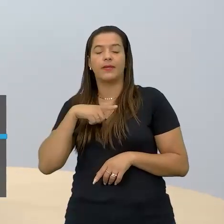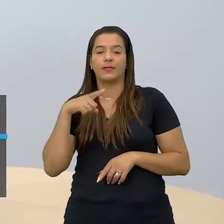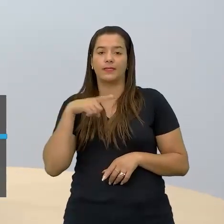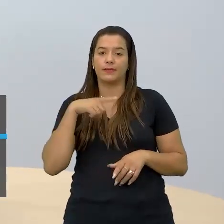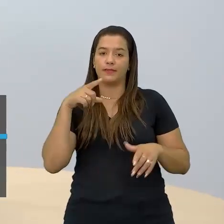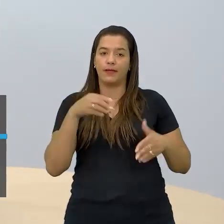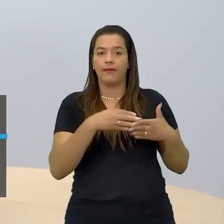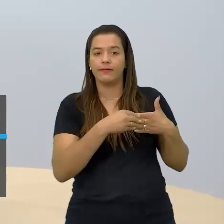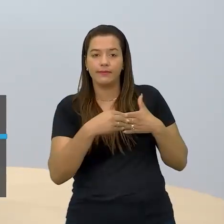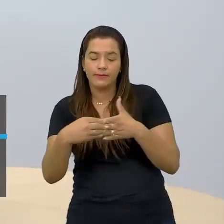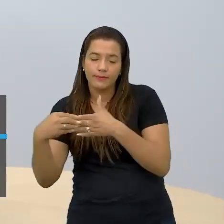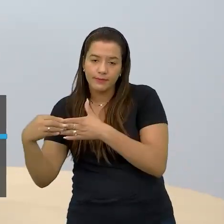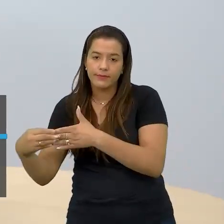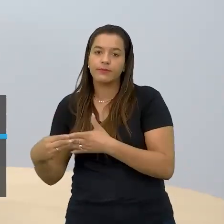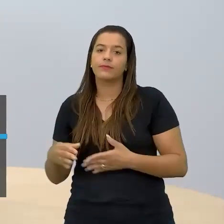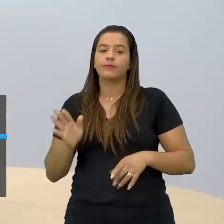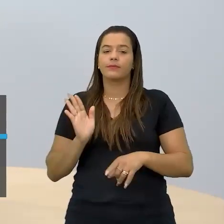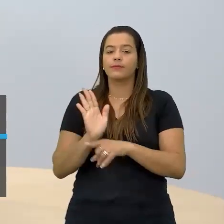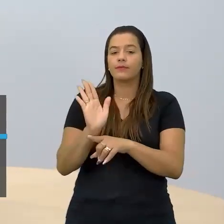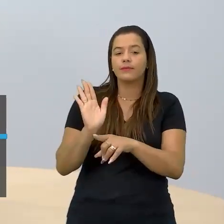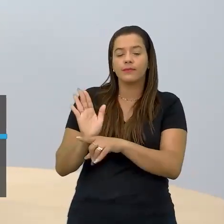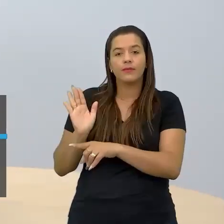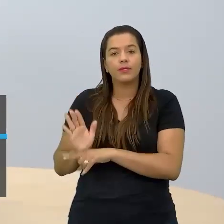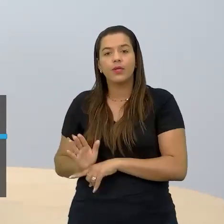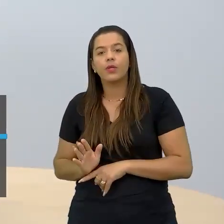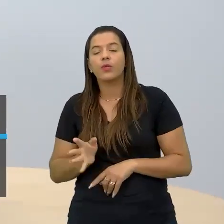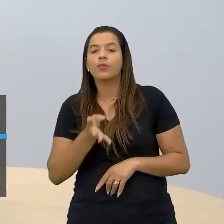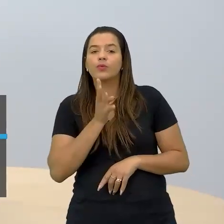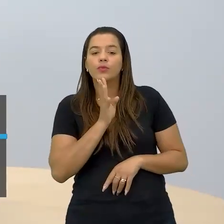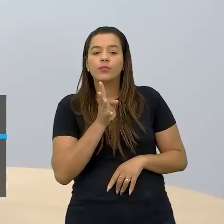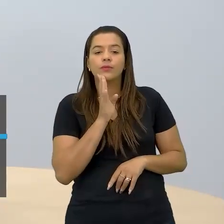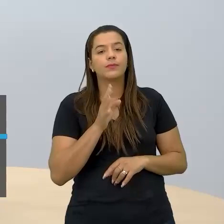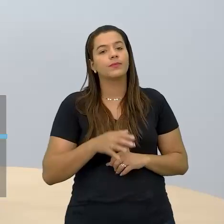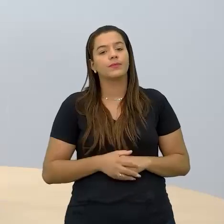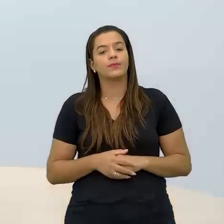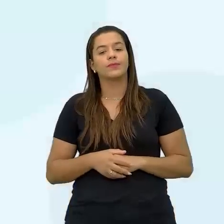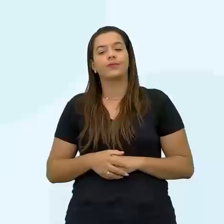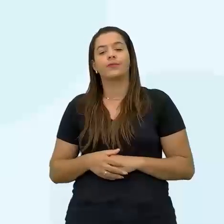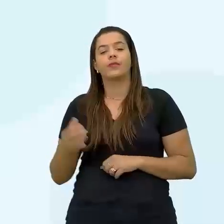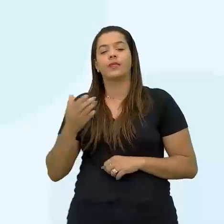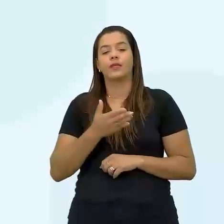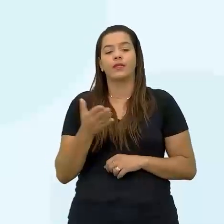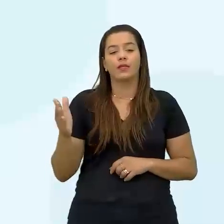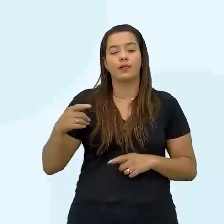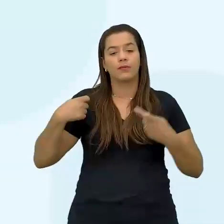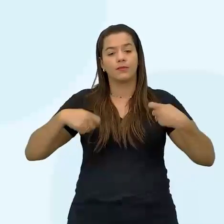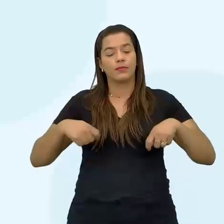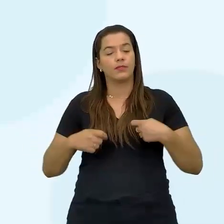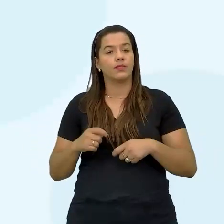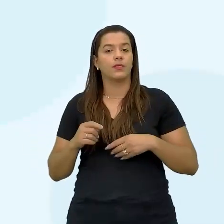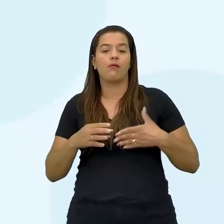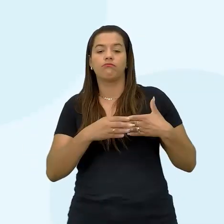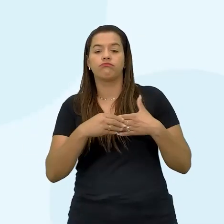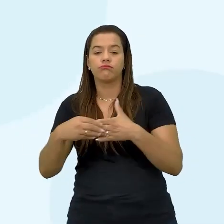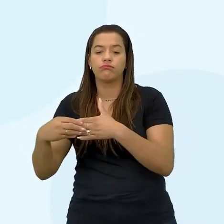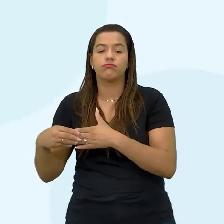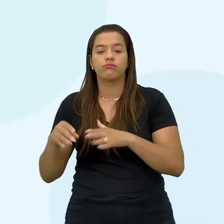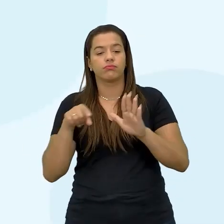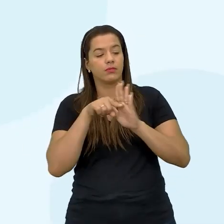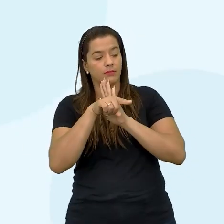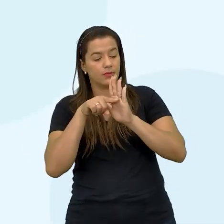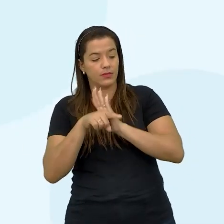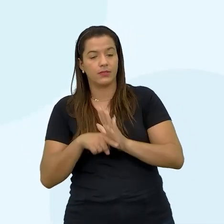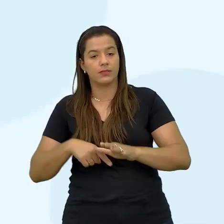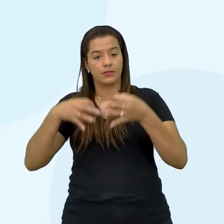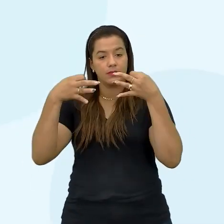os estudantes, vai fazer a mediação do estudante com conhecimento. Então, qual é a missão desse educador? Conduzir os estudantes no caminho da